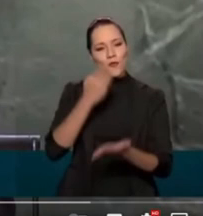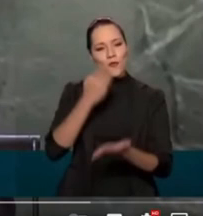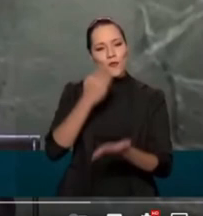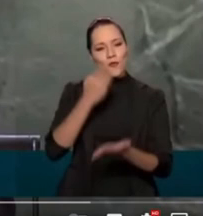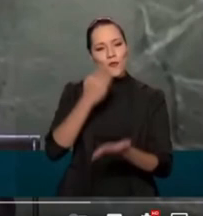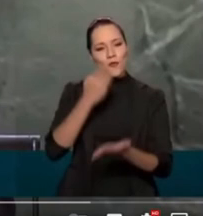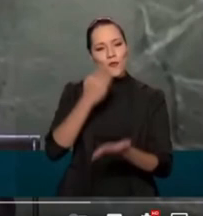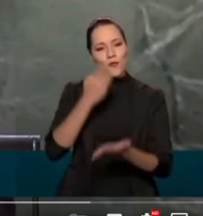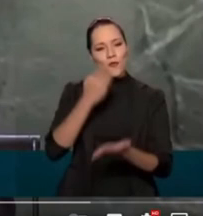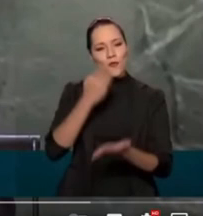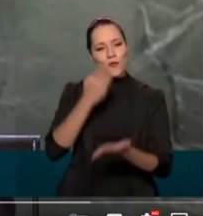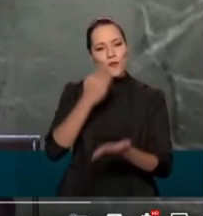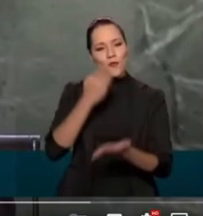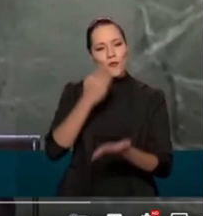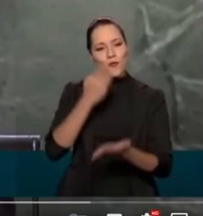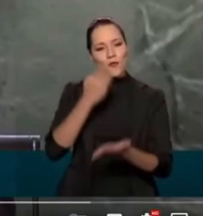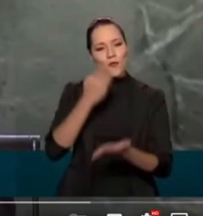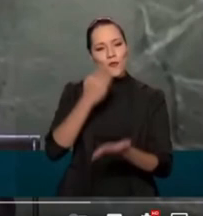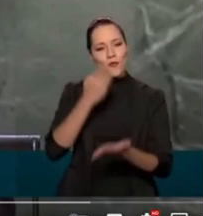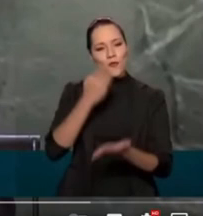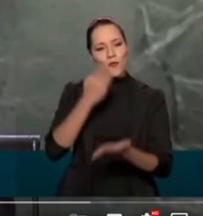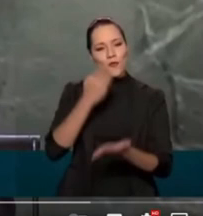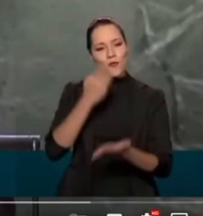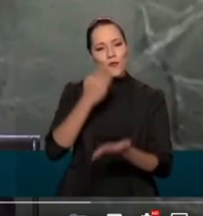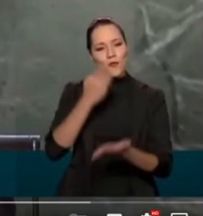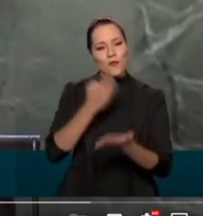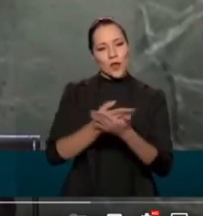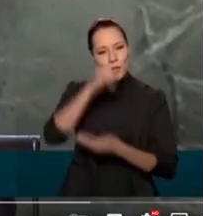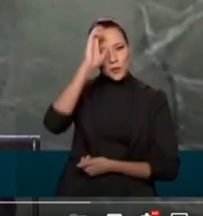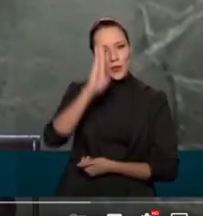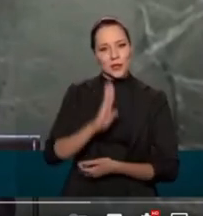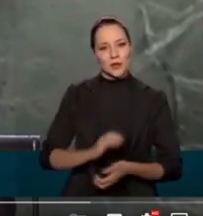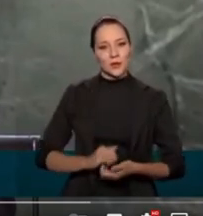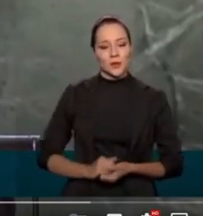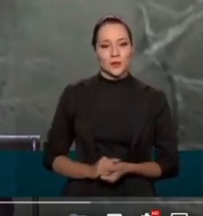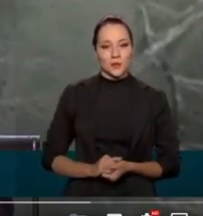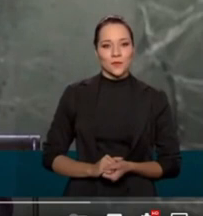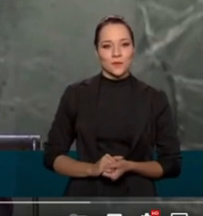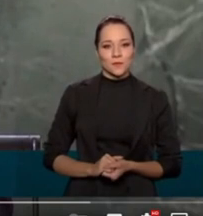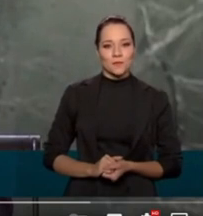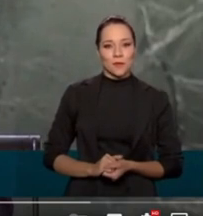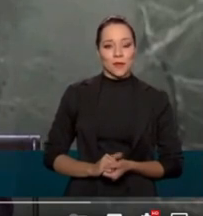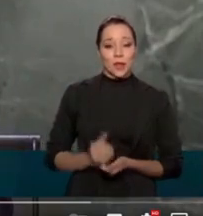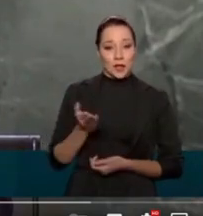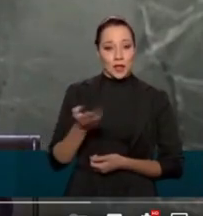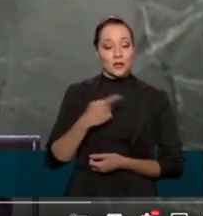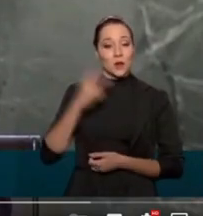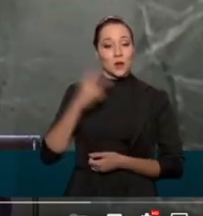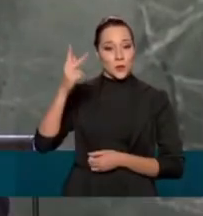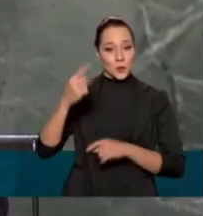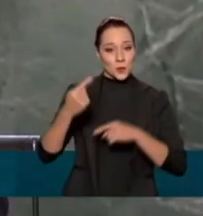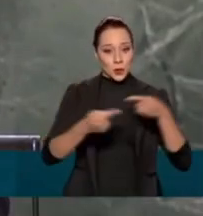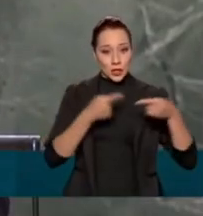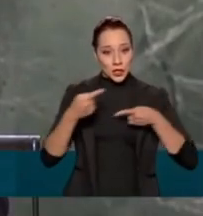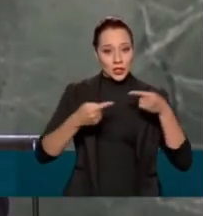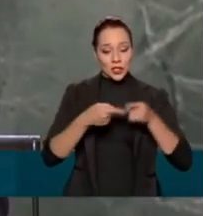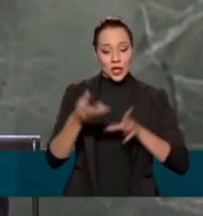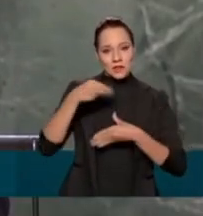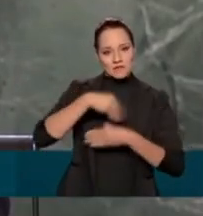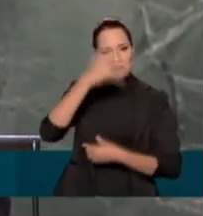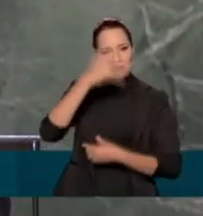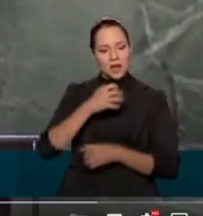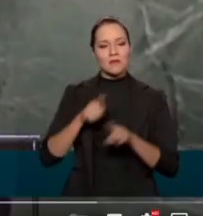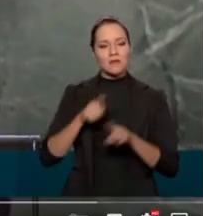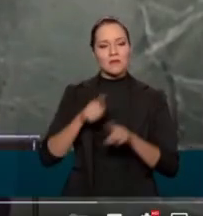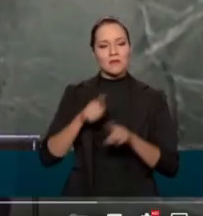poderoso fato de ele estar no Conselho de Segurança da ONU tá bom reflexo uma política externa séria